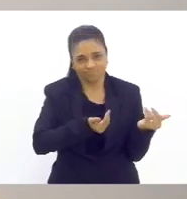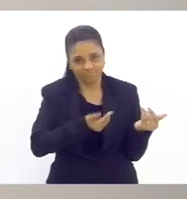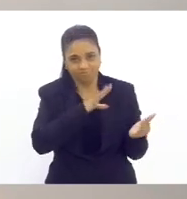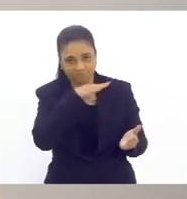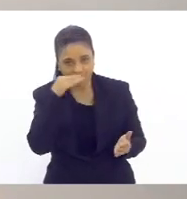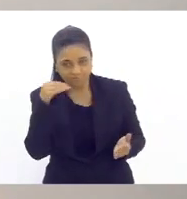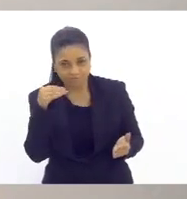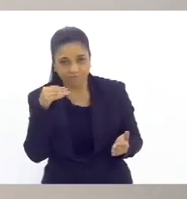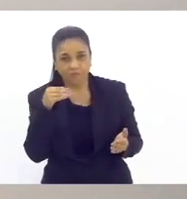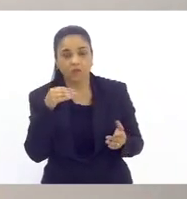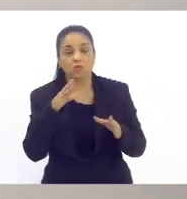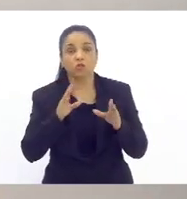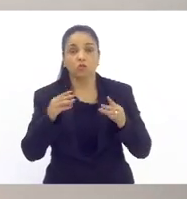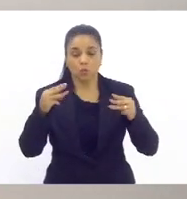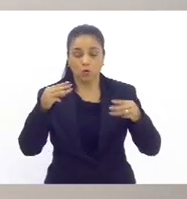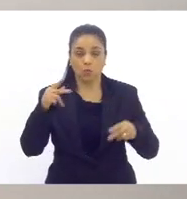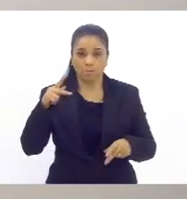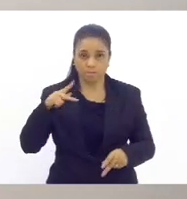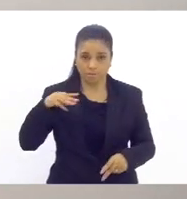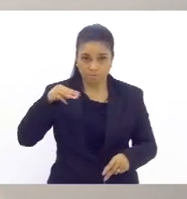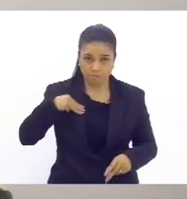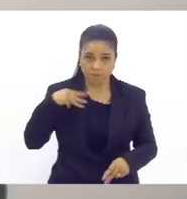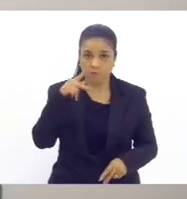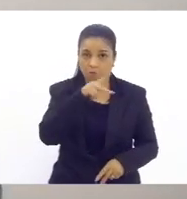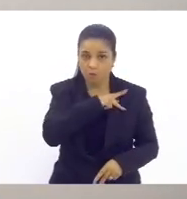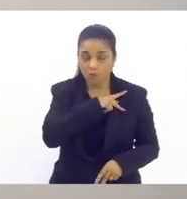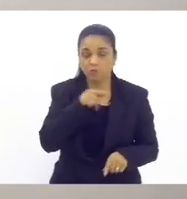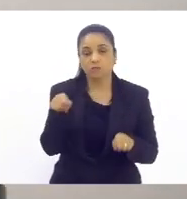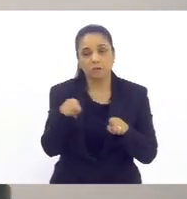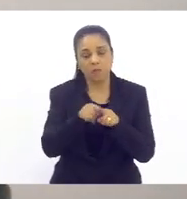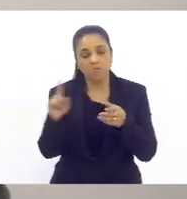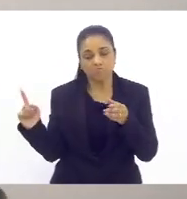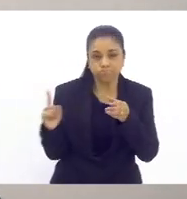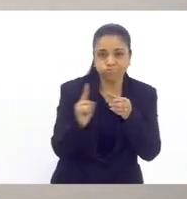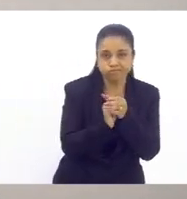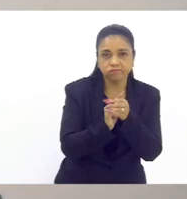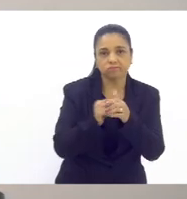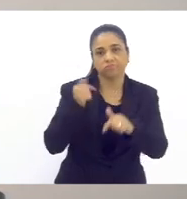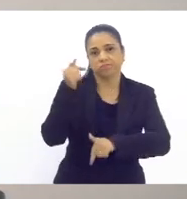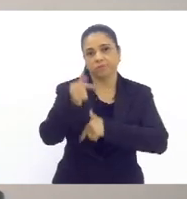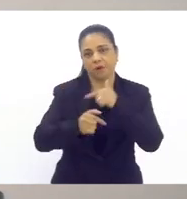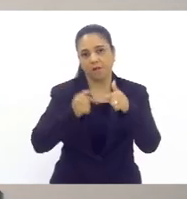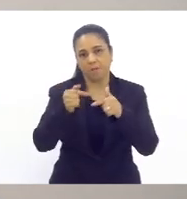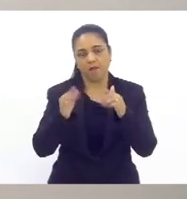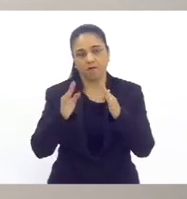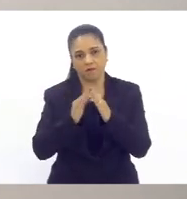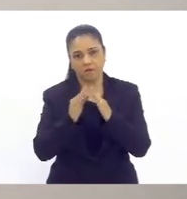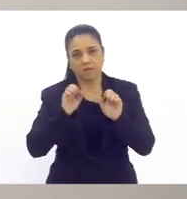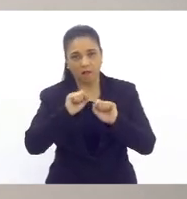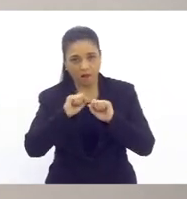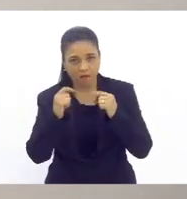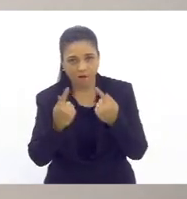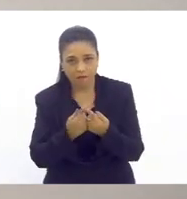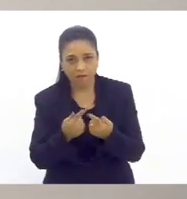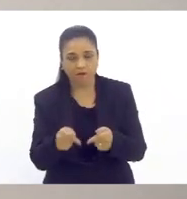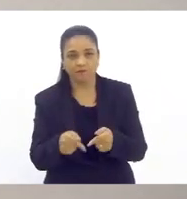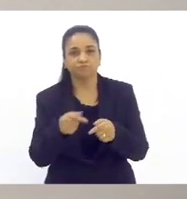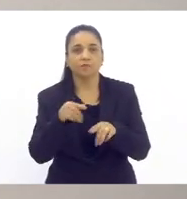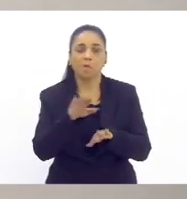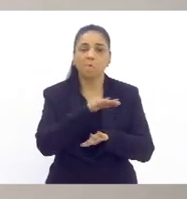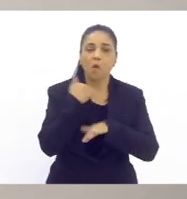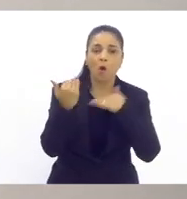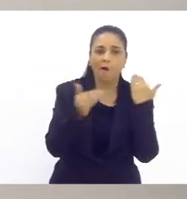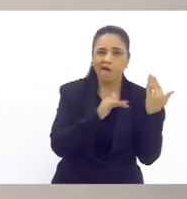integra hoje né funcionamento nessa casa que traz esse debate sobre as mortes desses